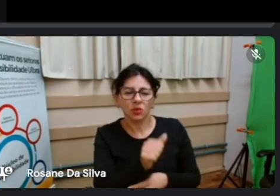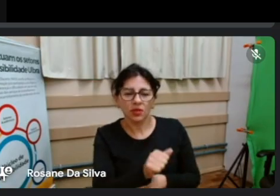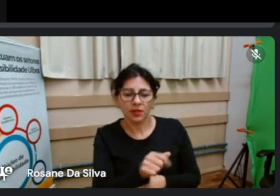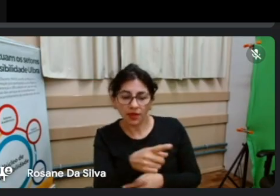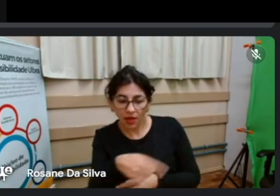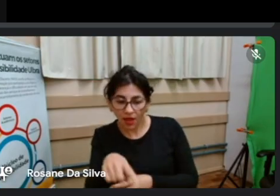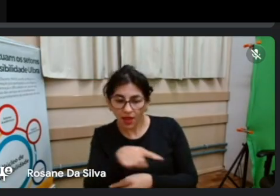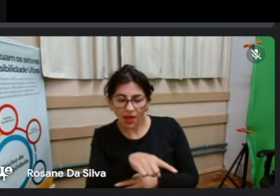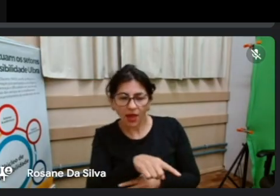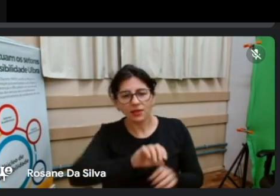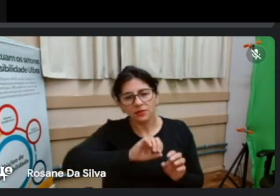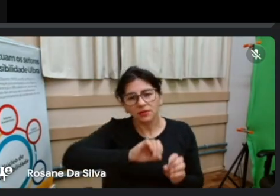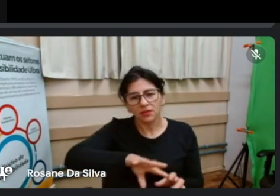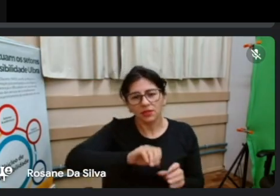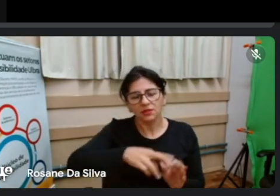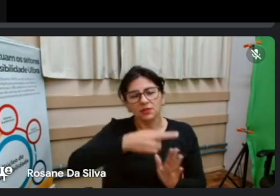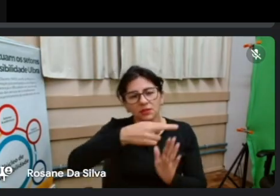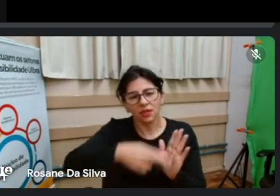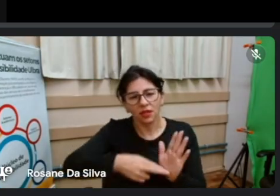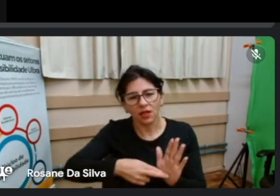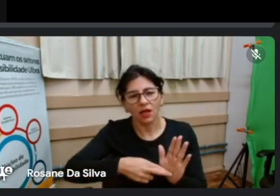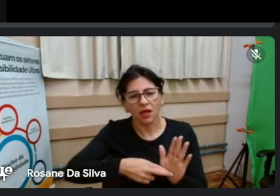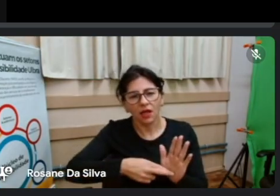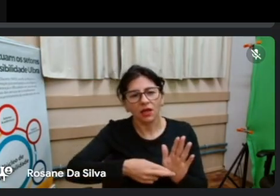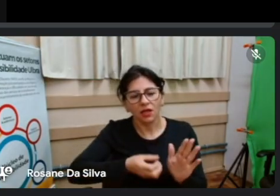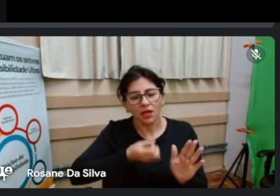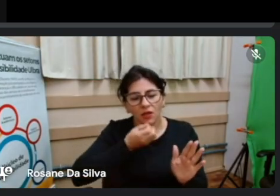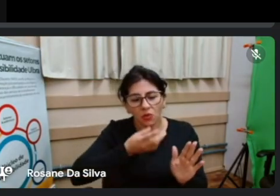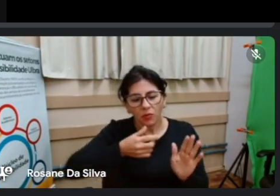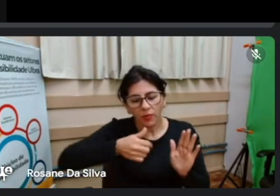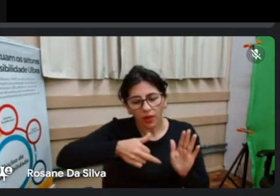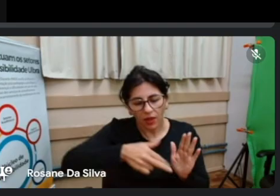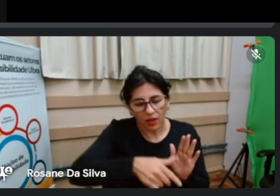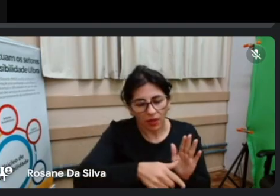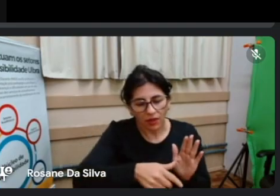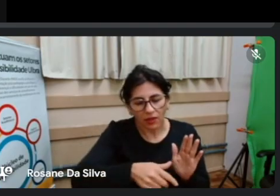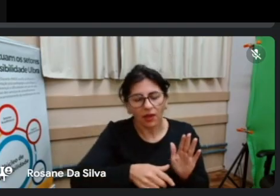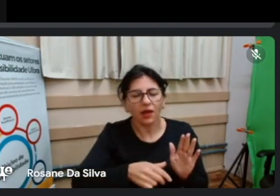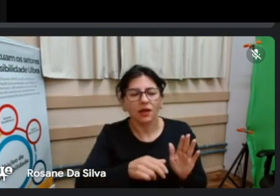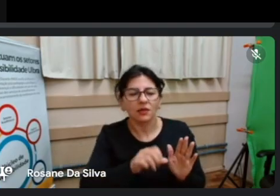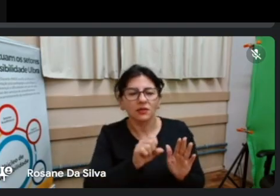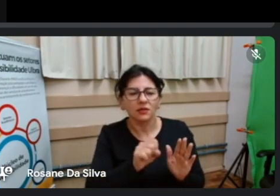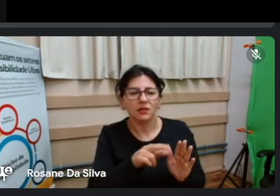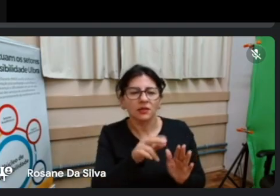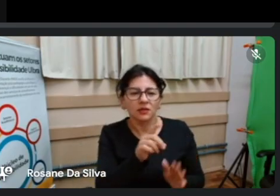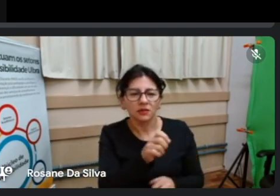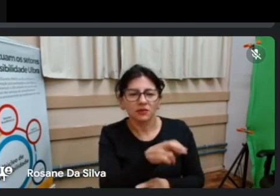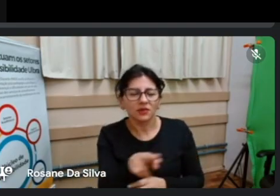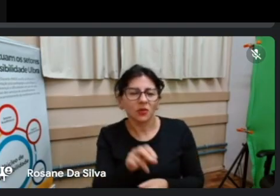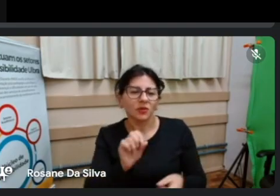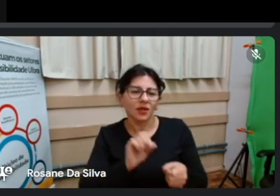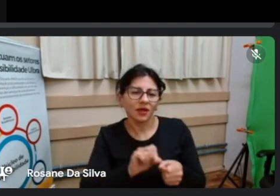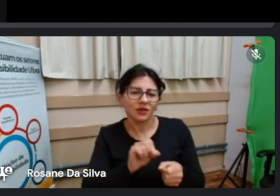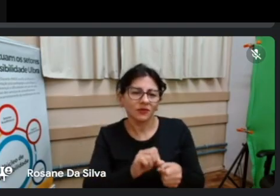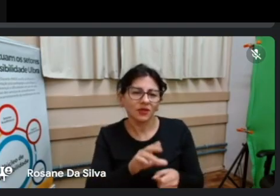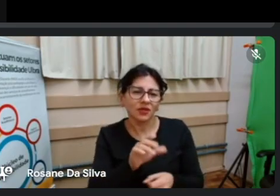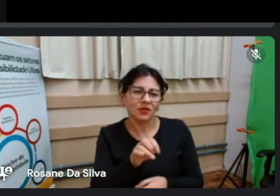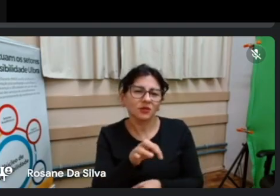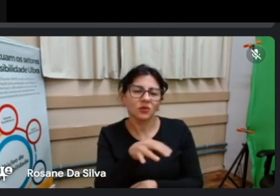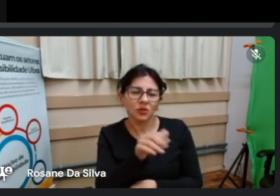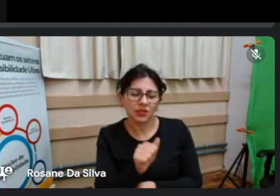ensina as regras do bem andar saudar e fazer cortesias que